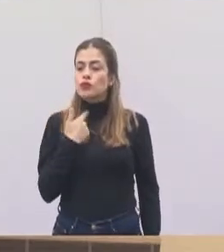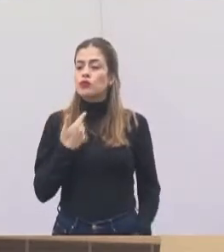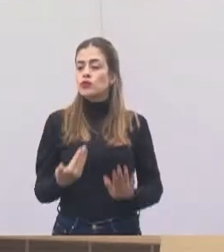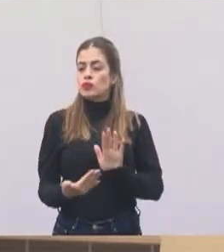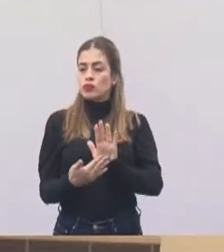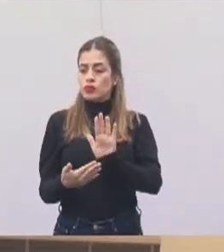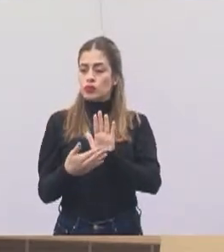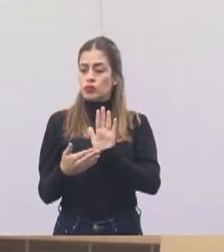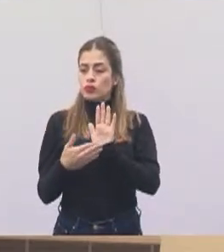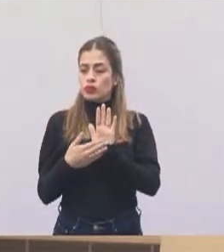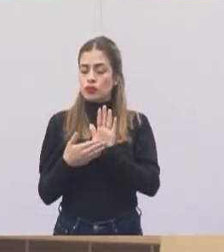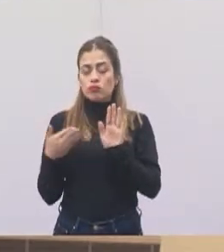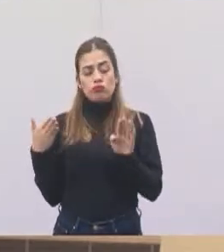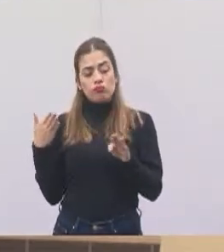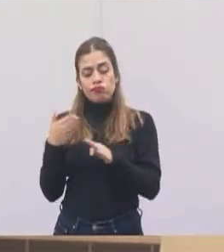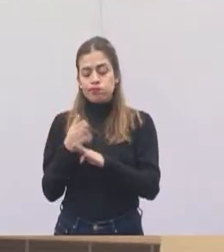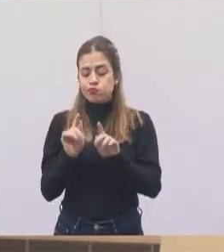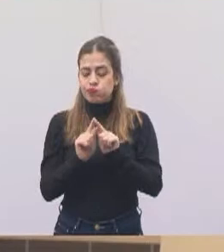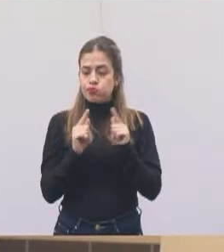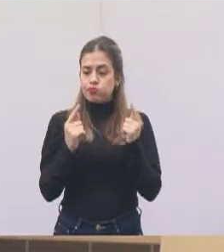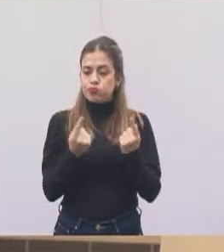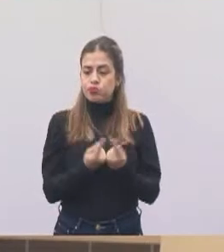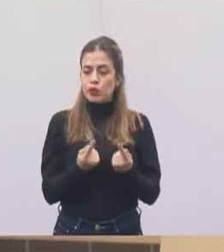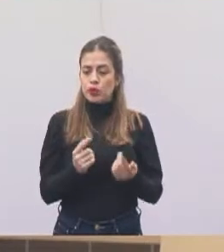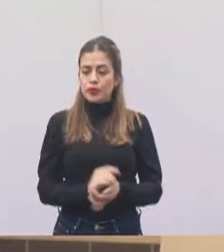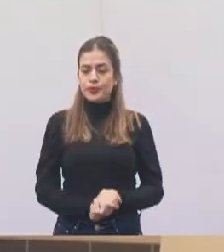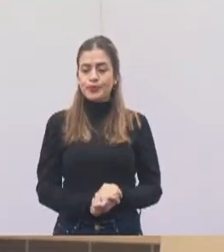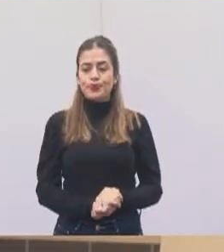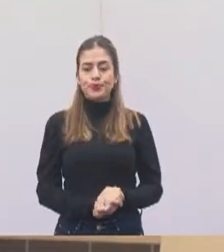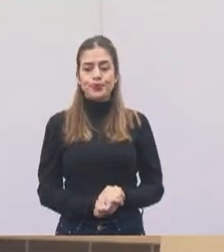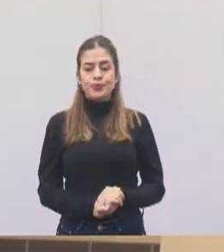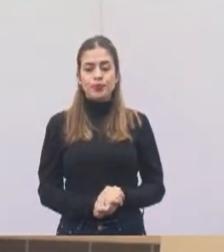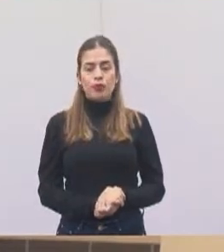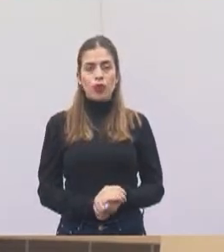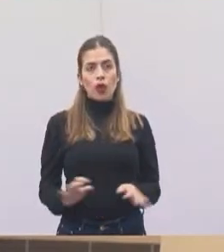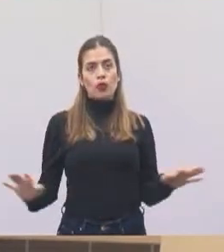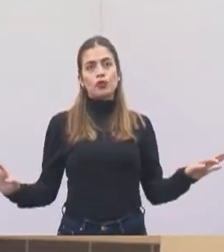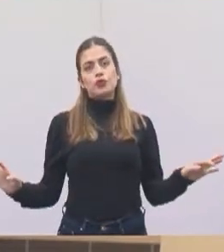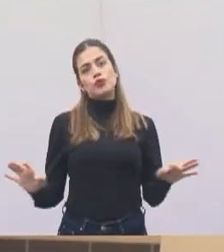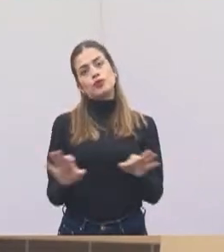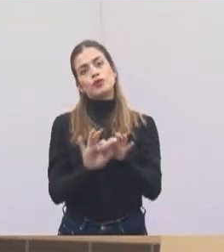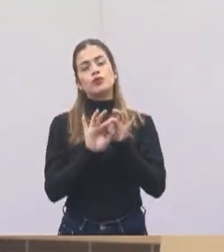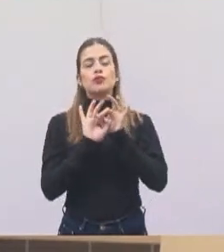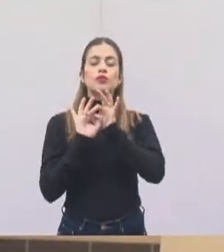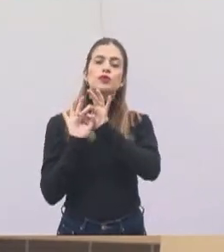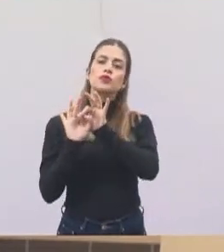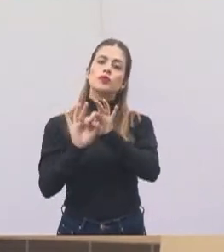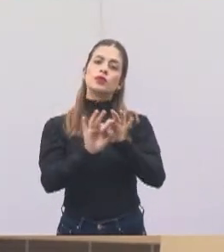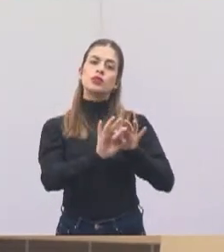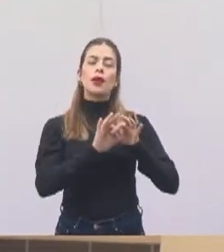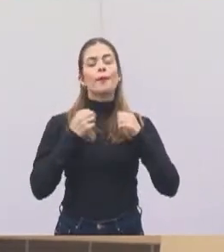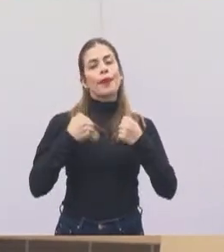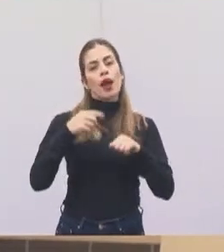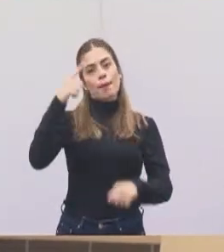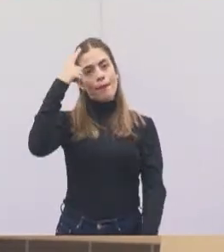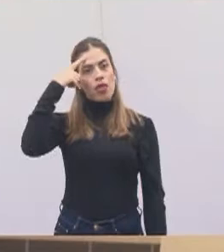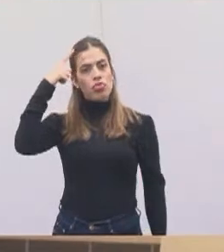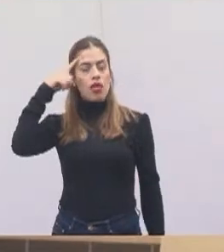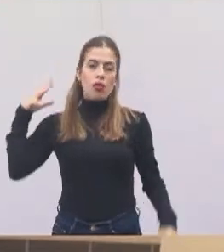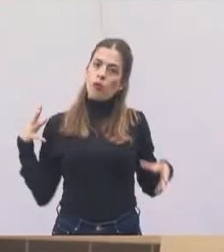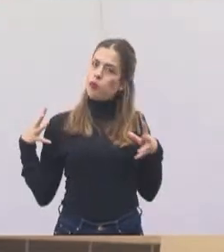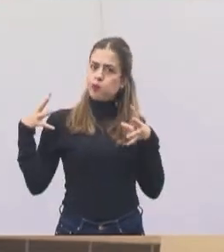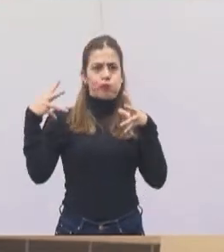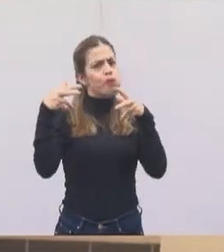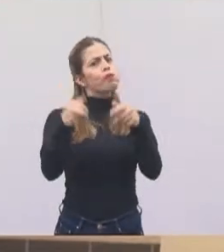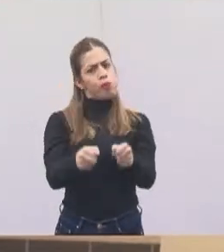porque nós fazemos parte de um grupo, nós estamos em união e nós precisamos pensar o que é melhor para o